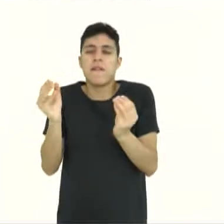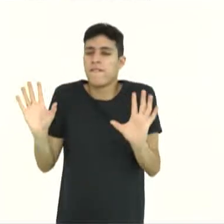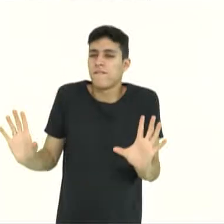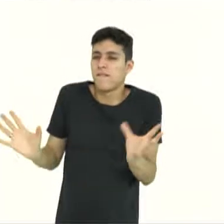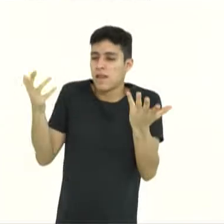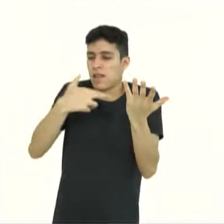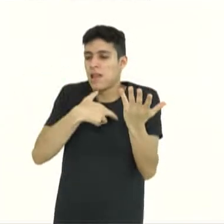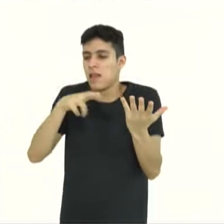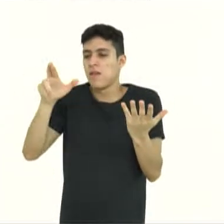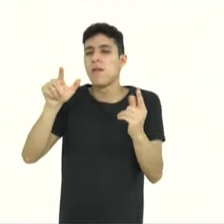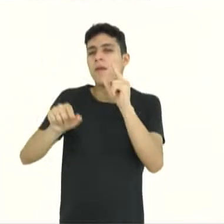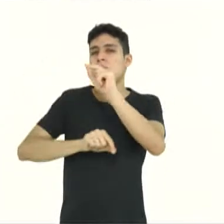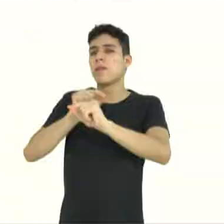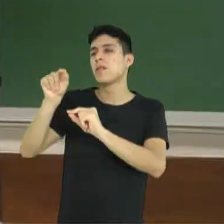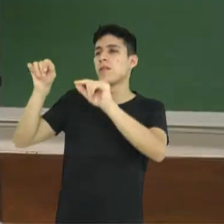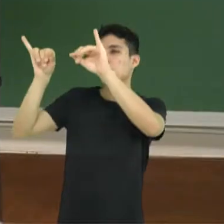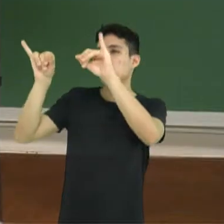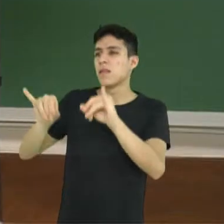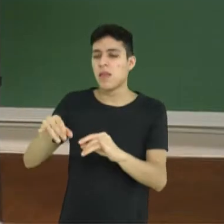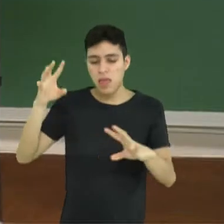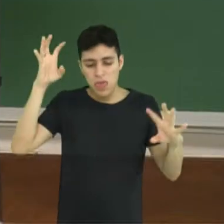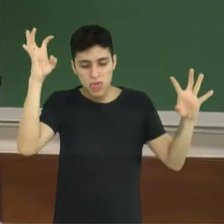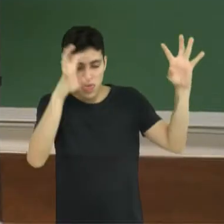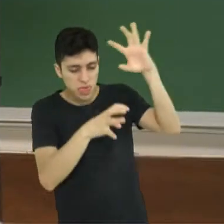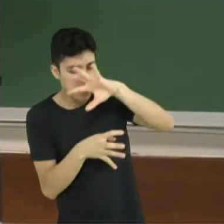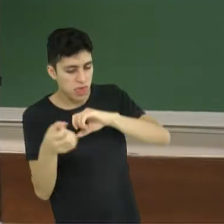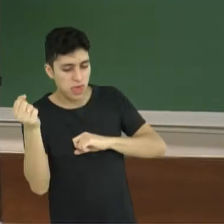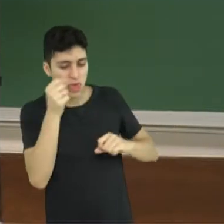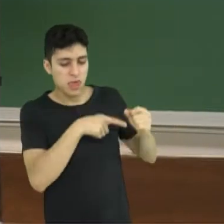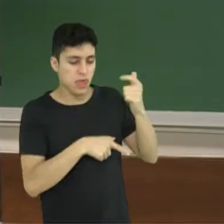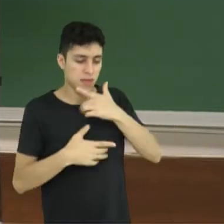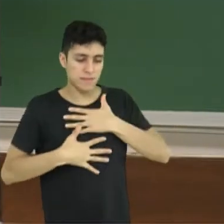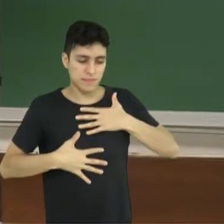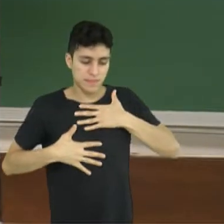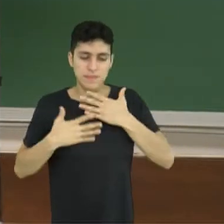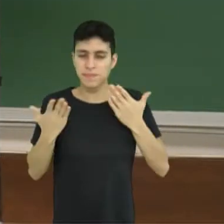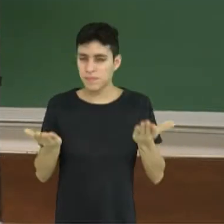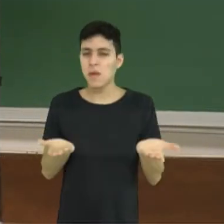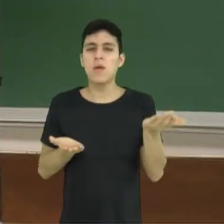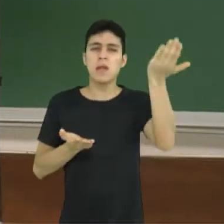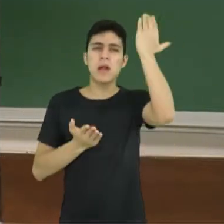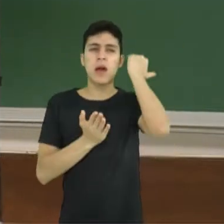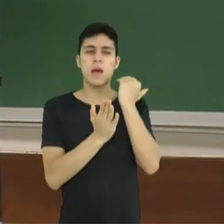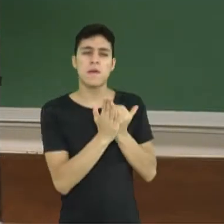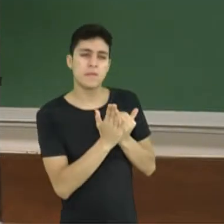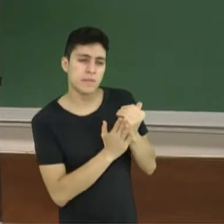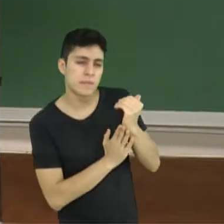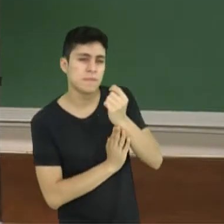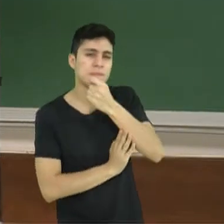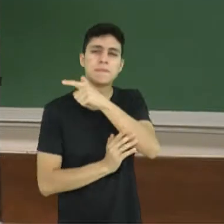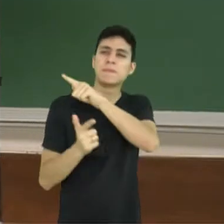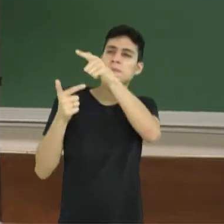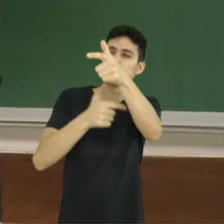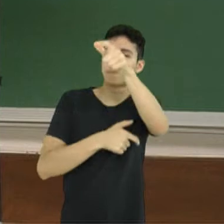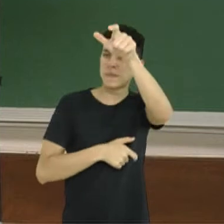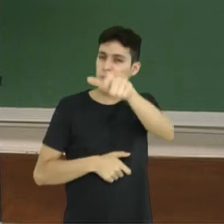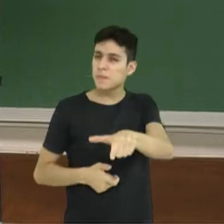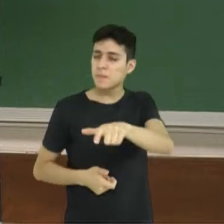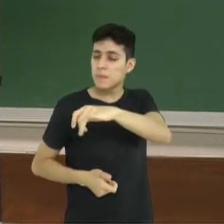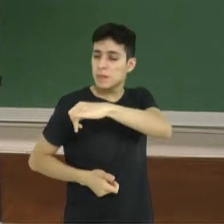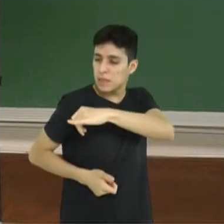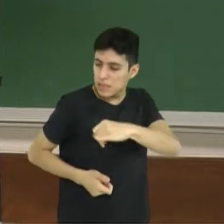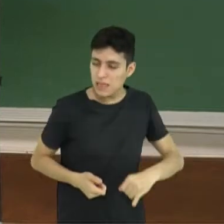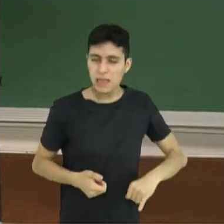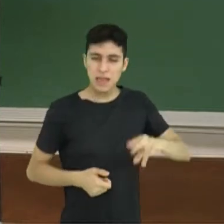para distração dos deuses. Então começou essa ideia, a ideia de satirizar os imperadores, tudo, né, lembra do Bobo da